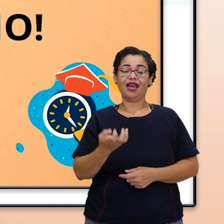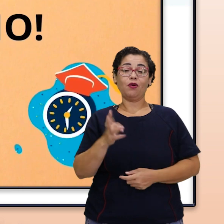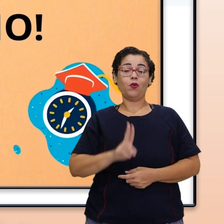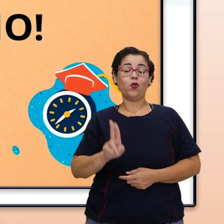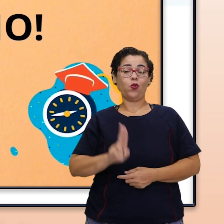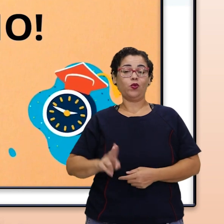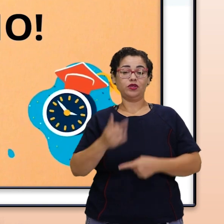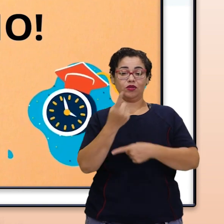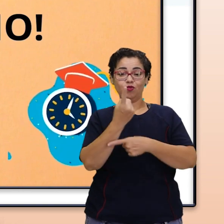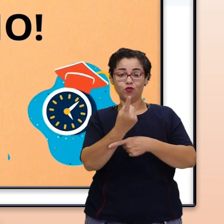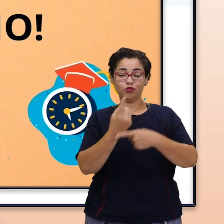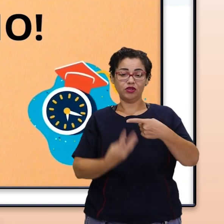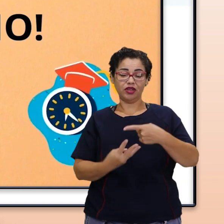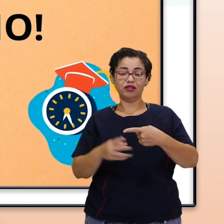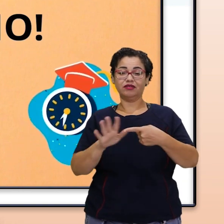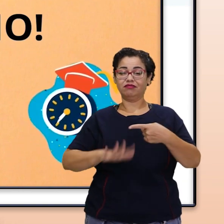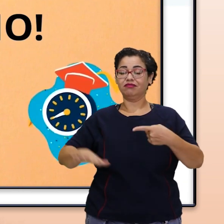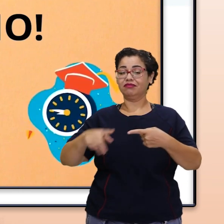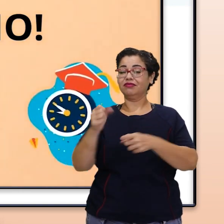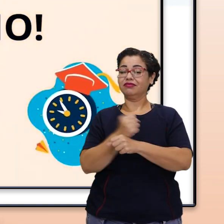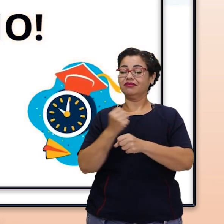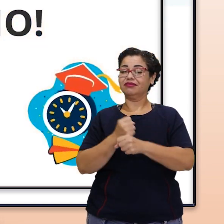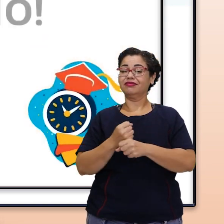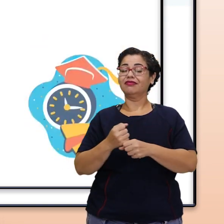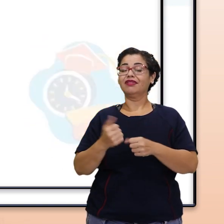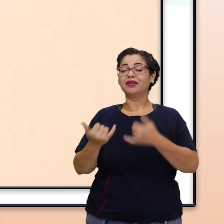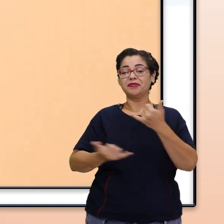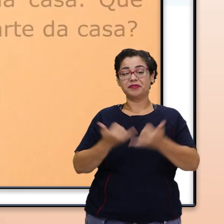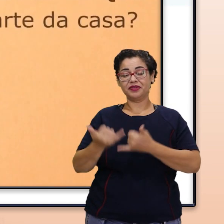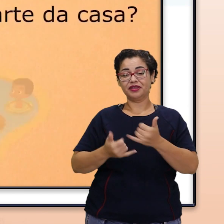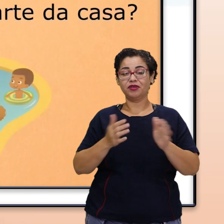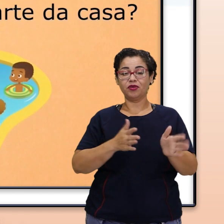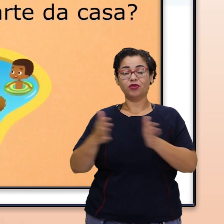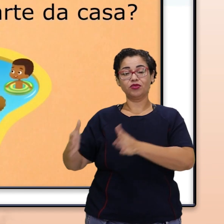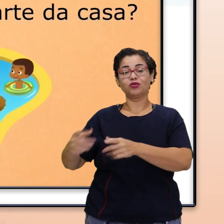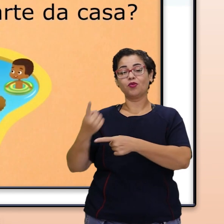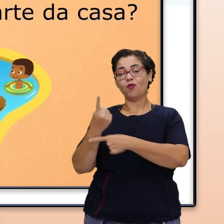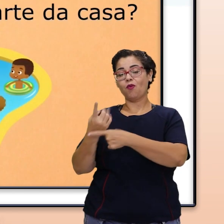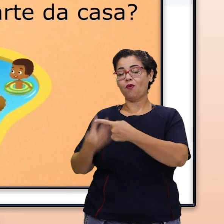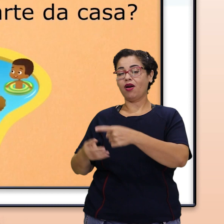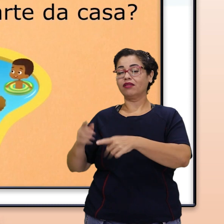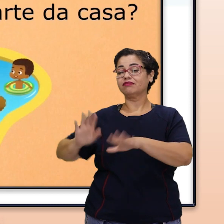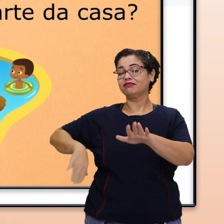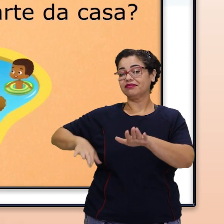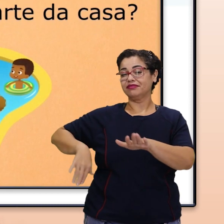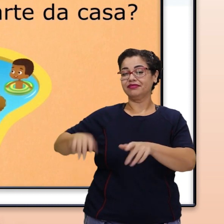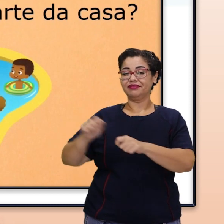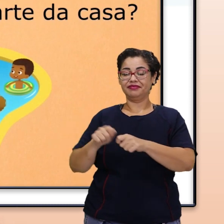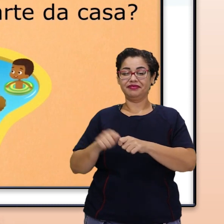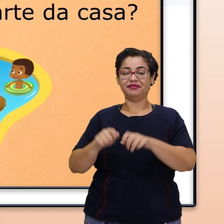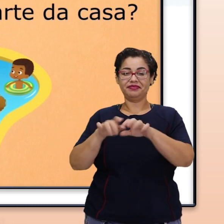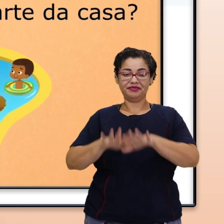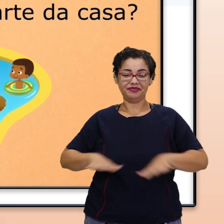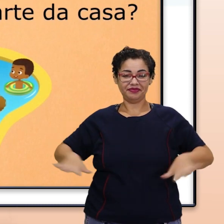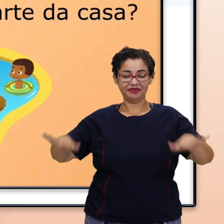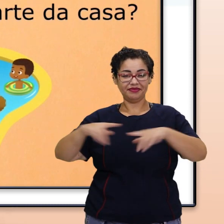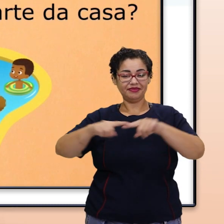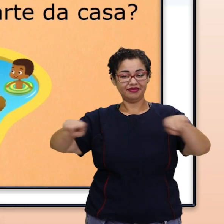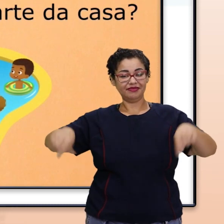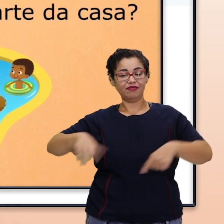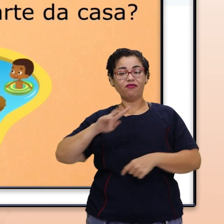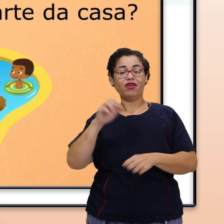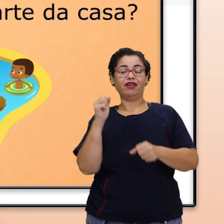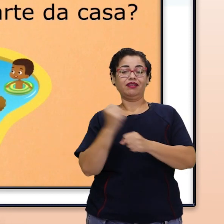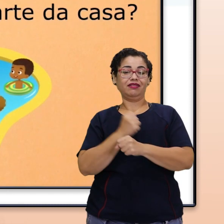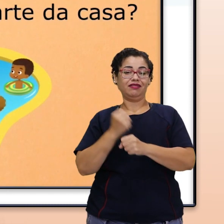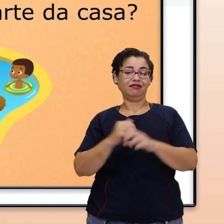usar 1/3 dele na construção de uma área de lazer e 1/4 para fazer uma piscina. O restante do terreno